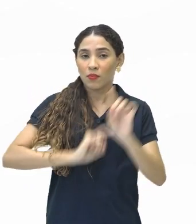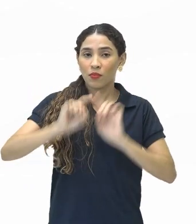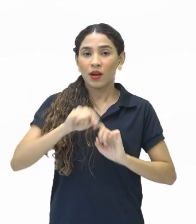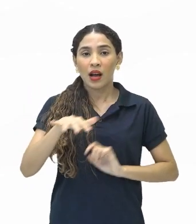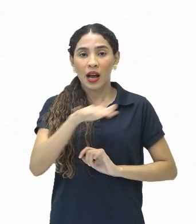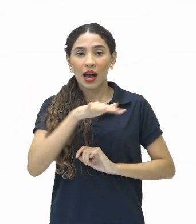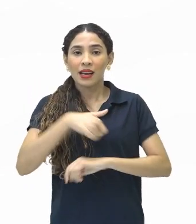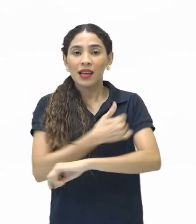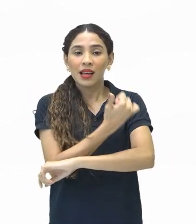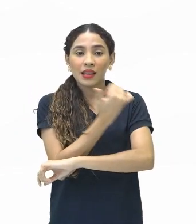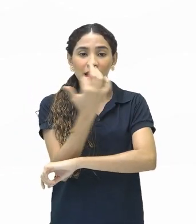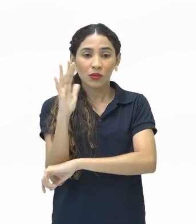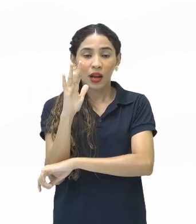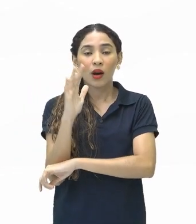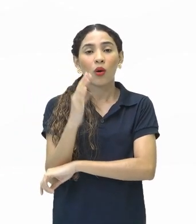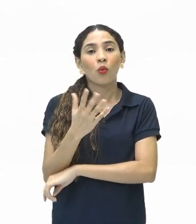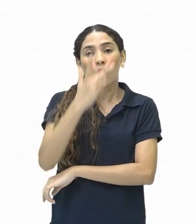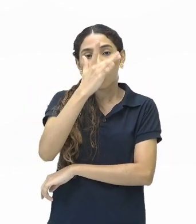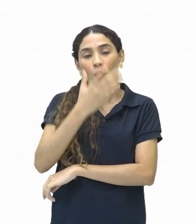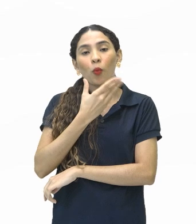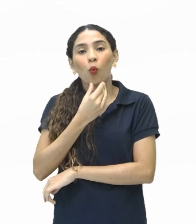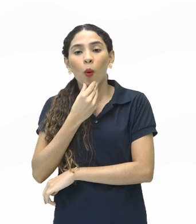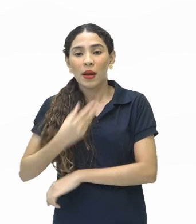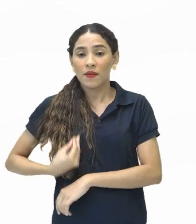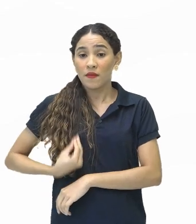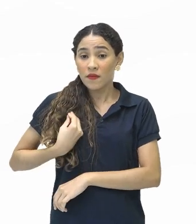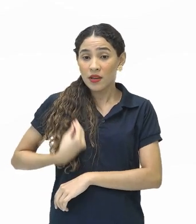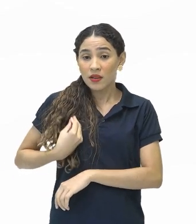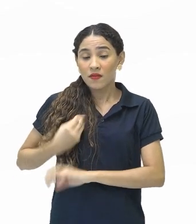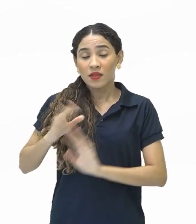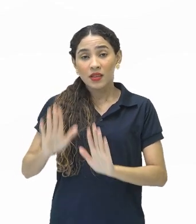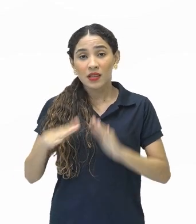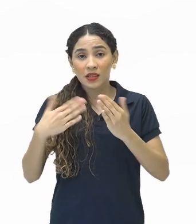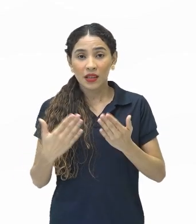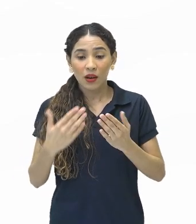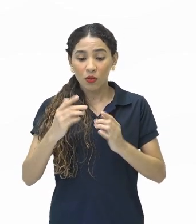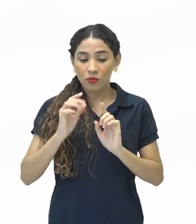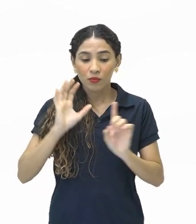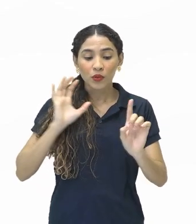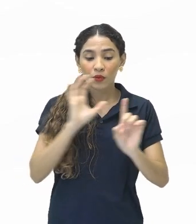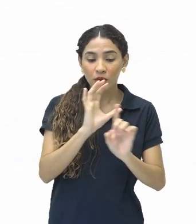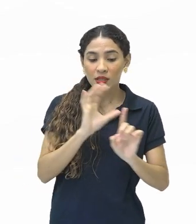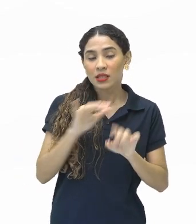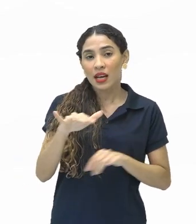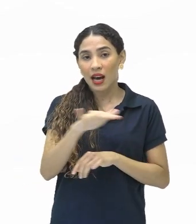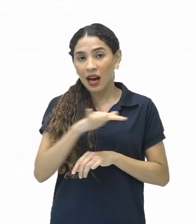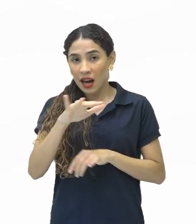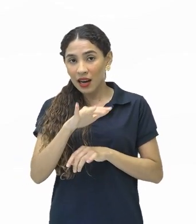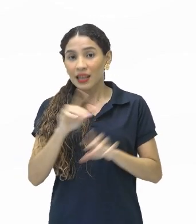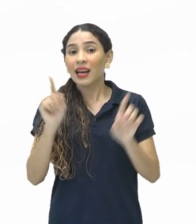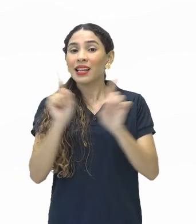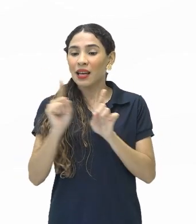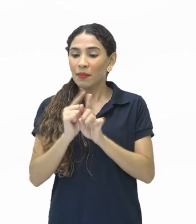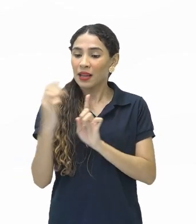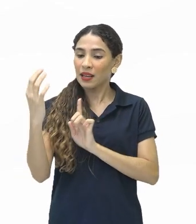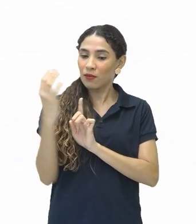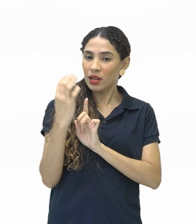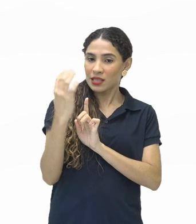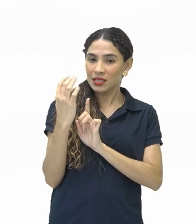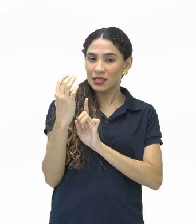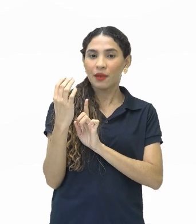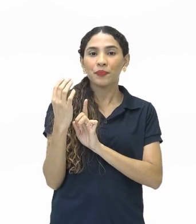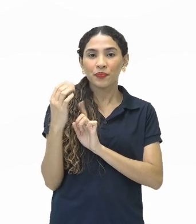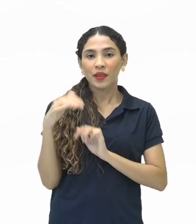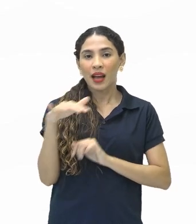meio natural no qual o homem vive. Então, ele transforma o meio e ele é transformado pelo esse